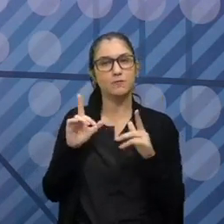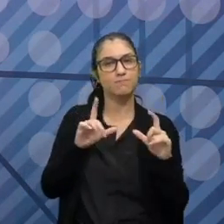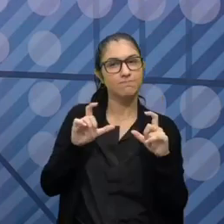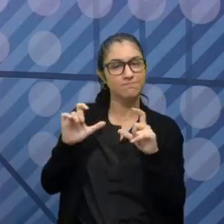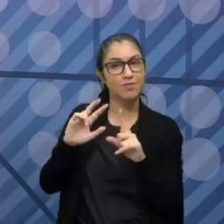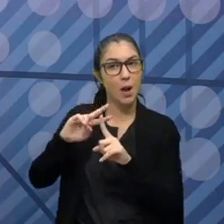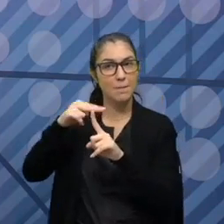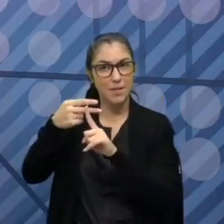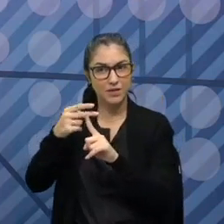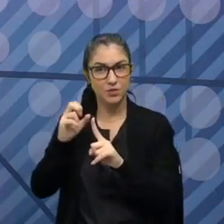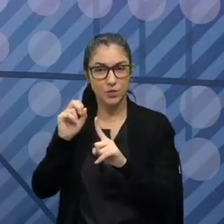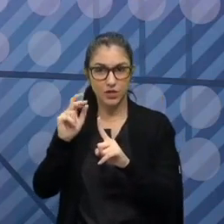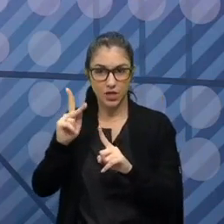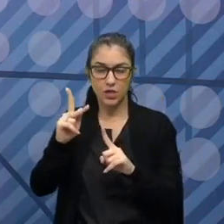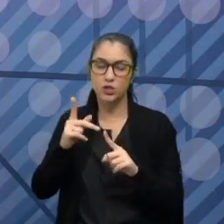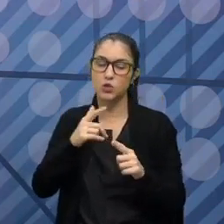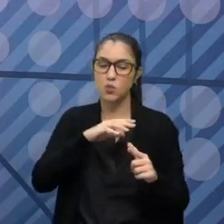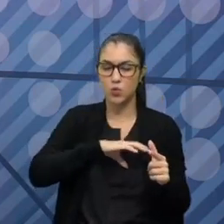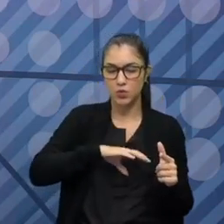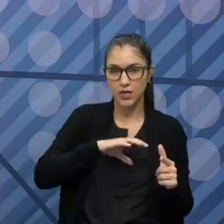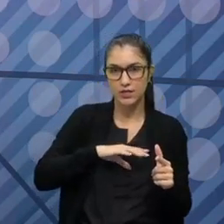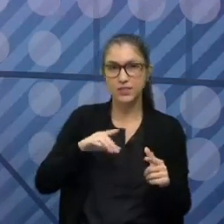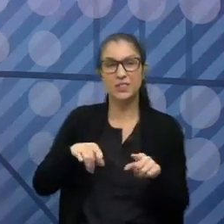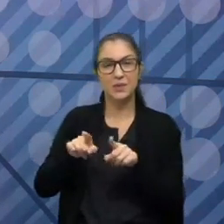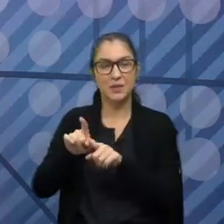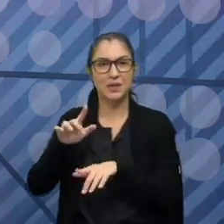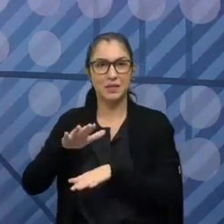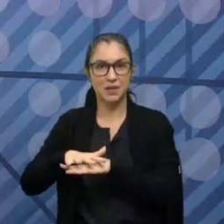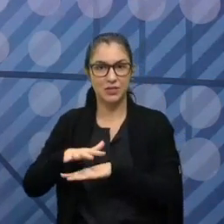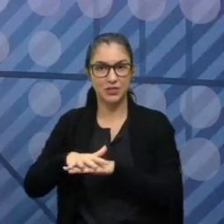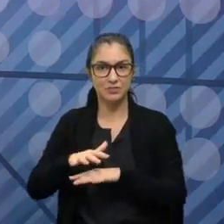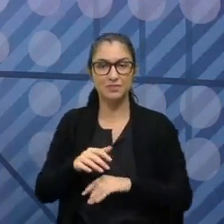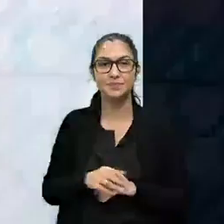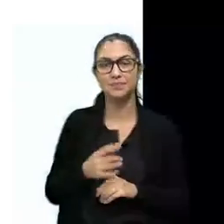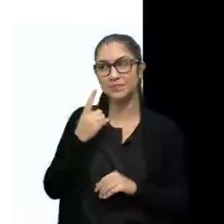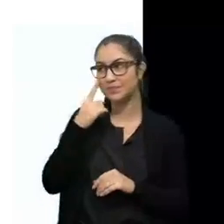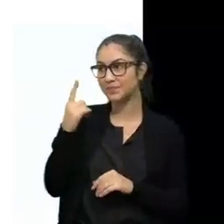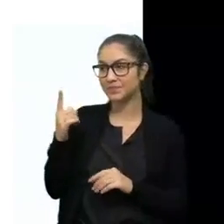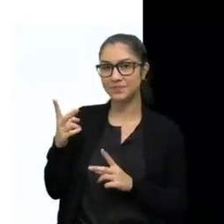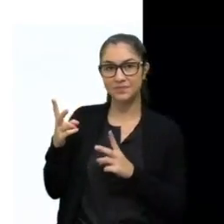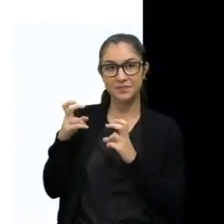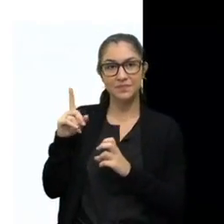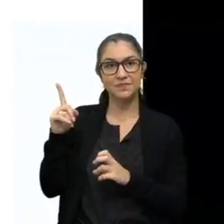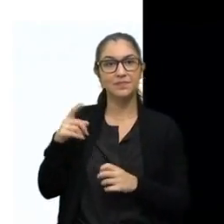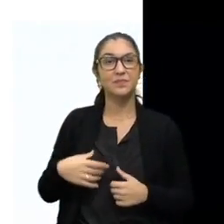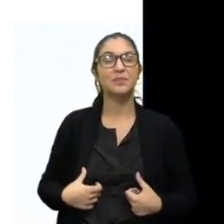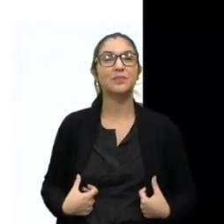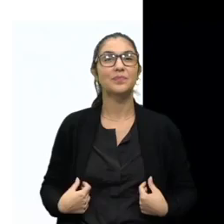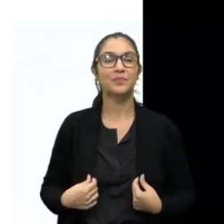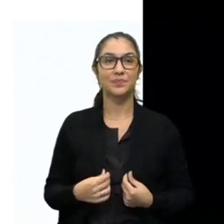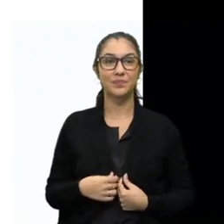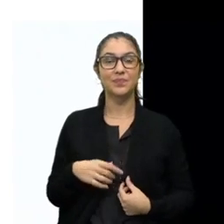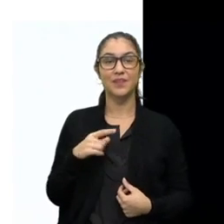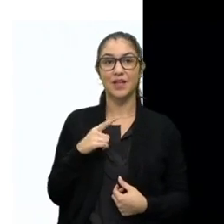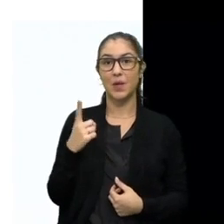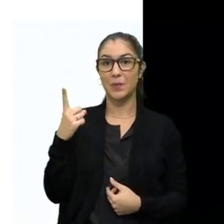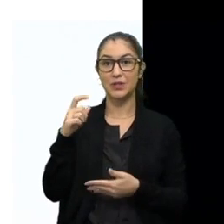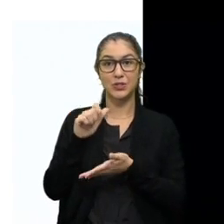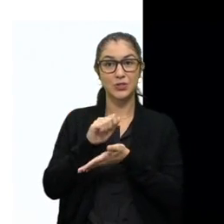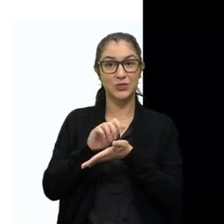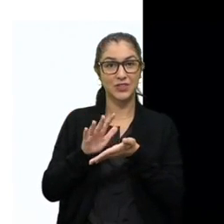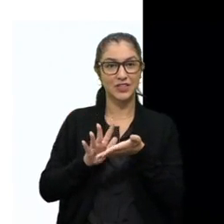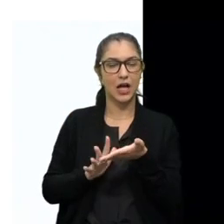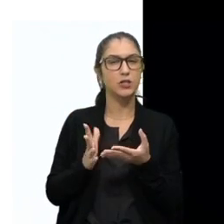imagens extras, tanto na parte de português como na parte de matemática. Então, observa a próxima imagem. Nós temos aqui uma